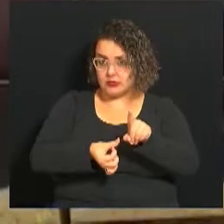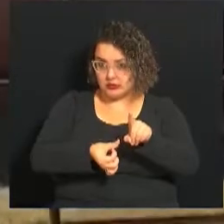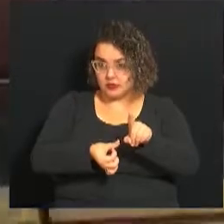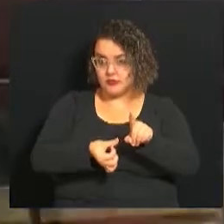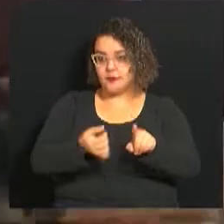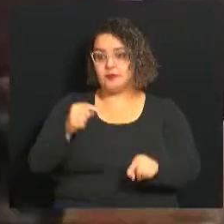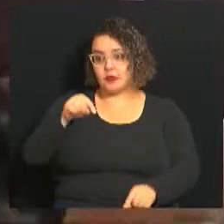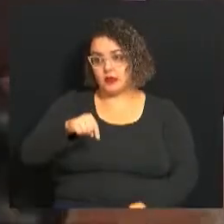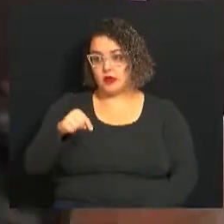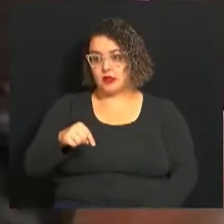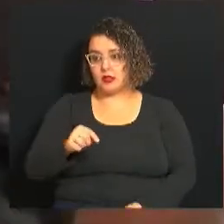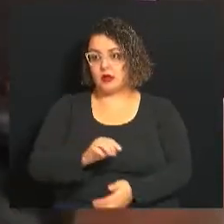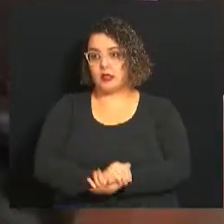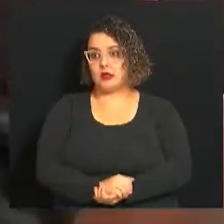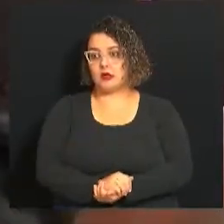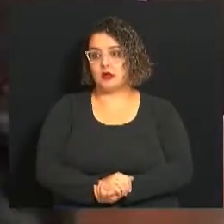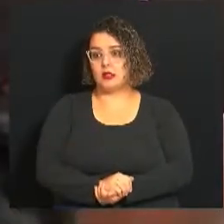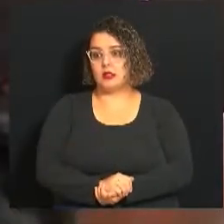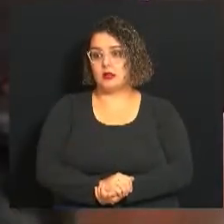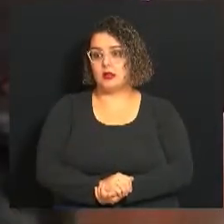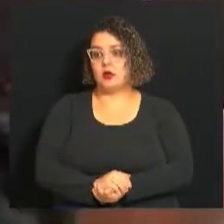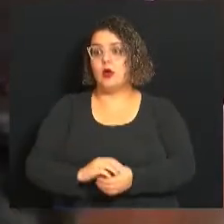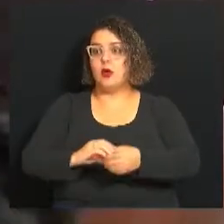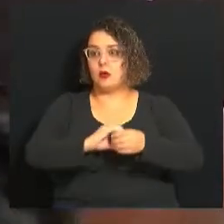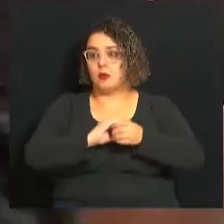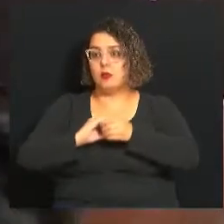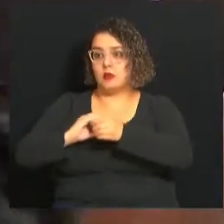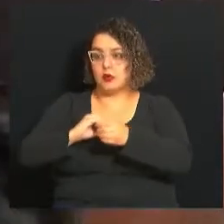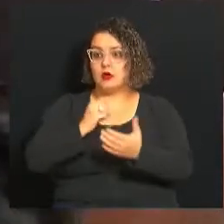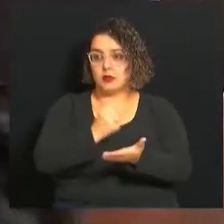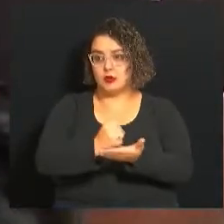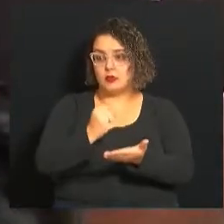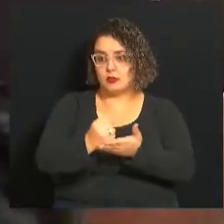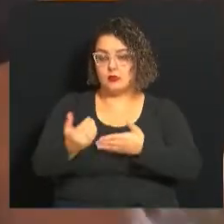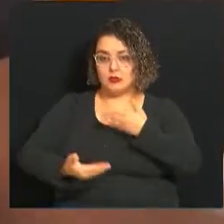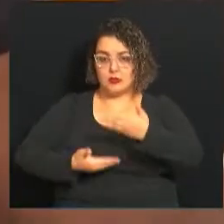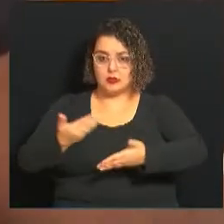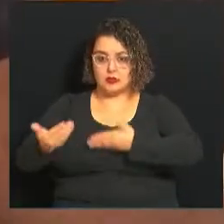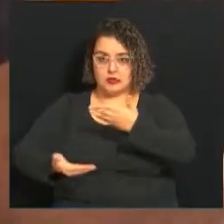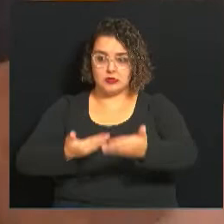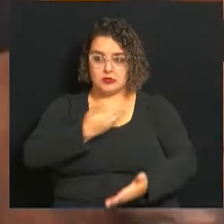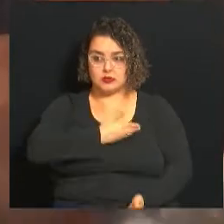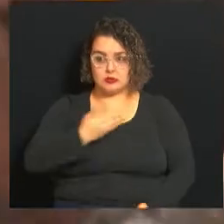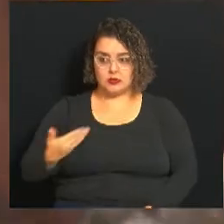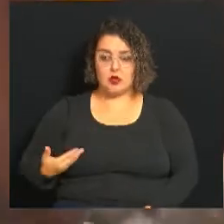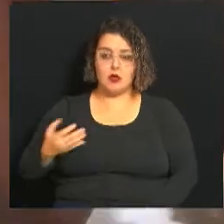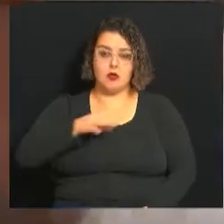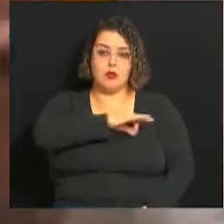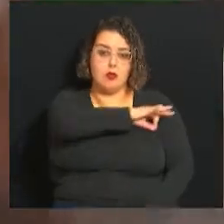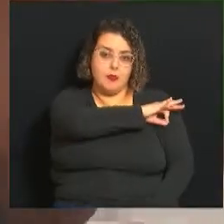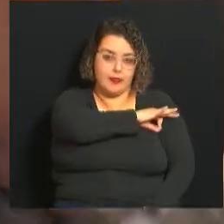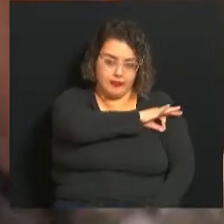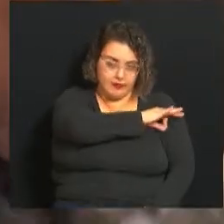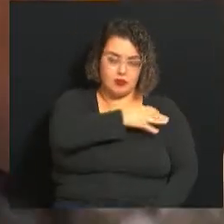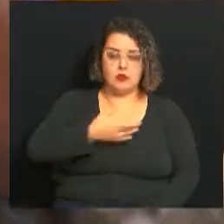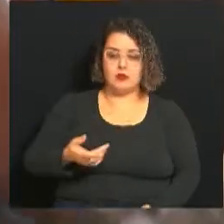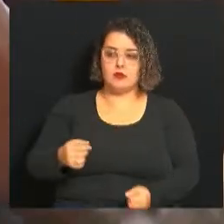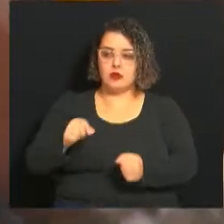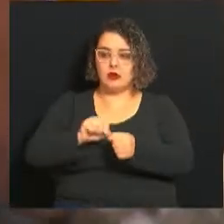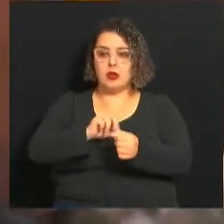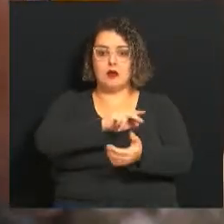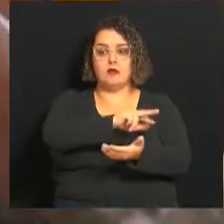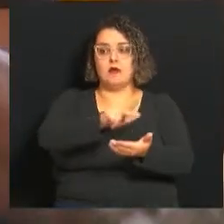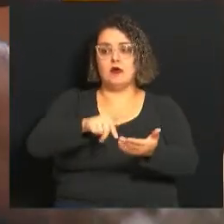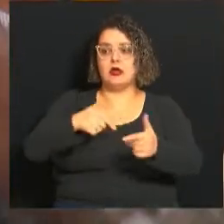aqui, a cooperativa tem um contrato de prestação de serviço com. Então a gente vinha fazendo aí, né, ou seja, vários trabalhos